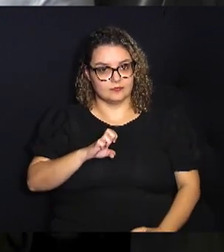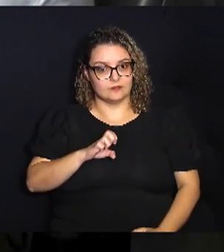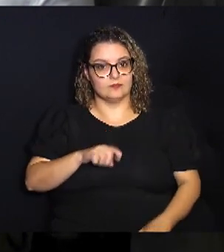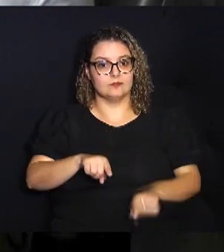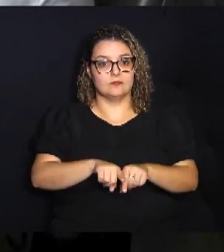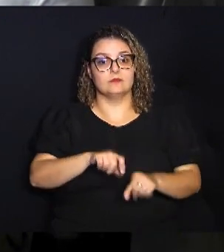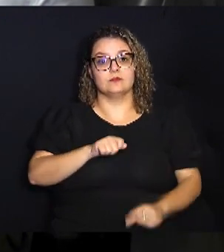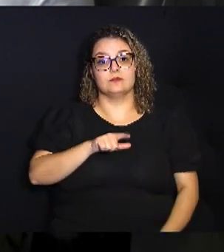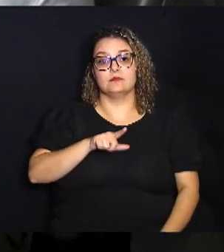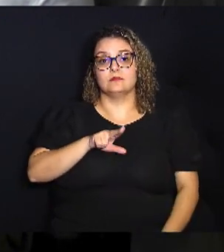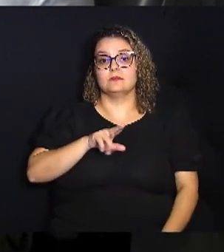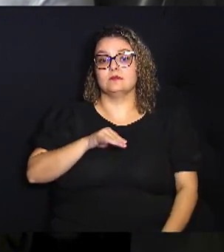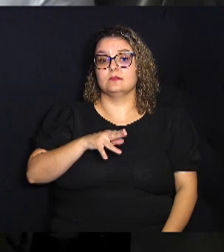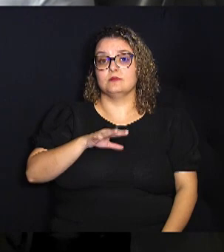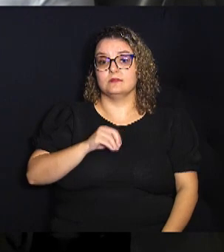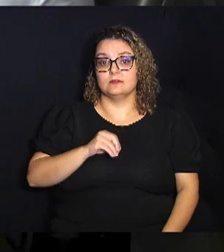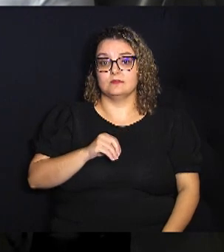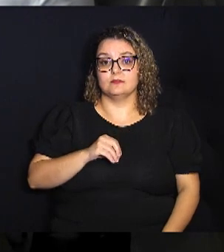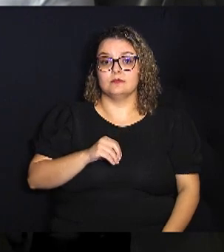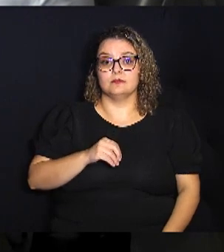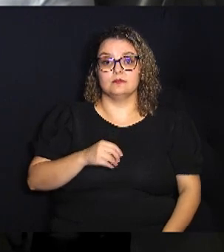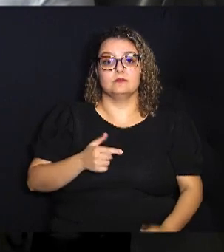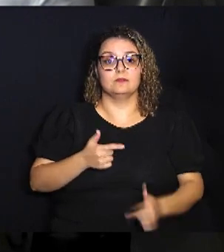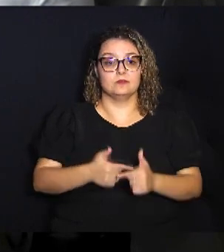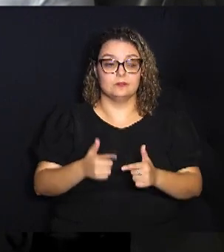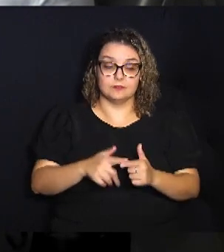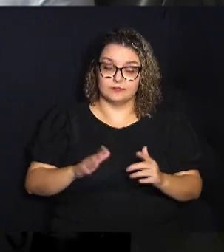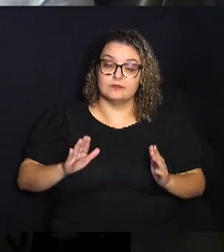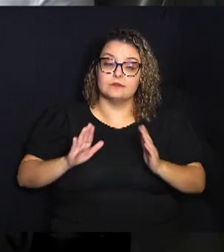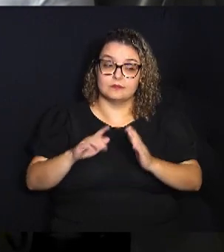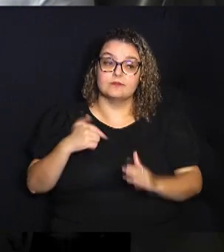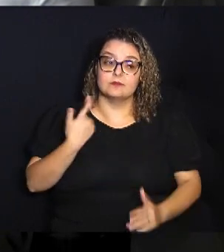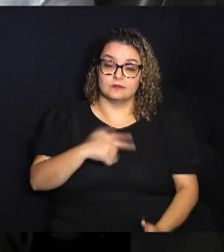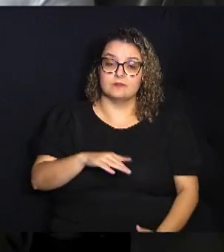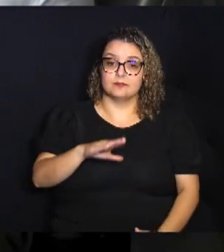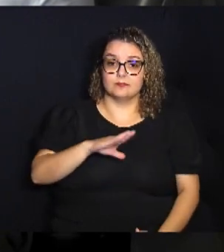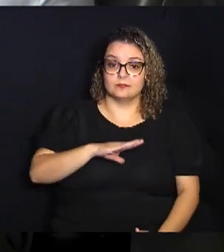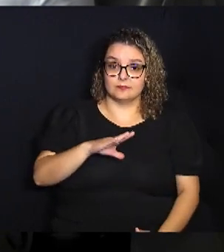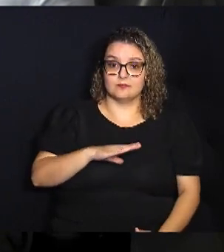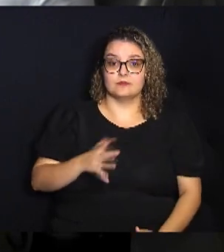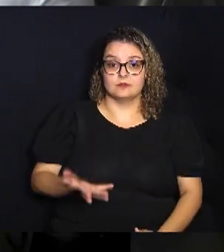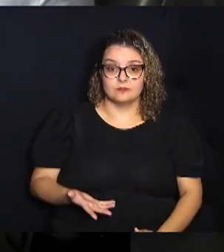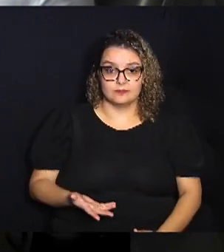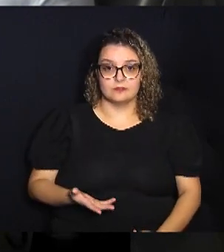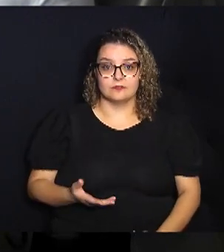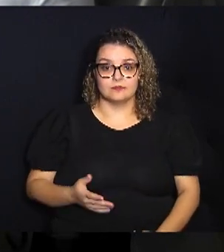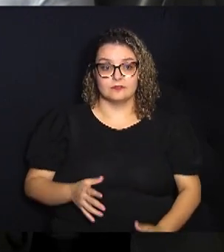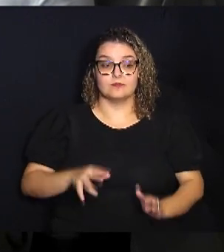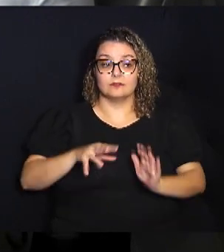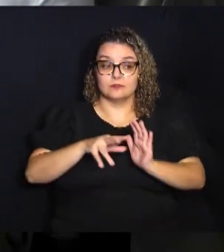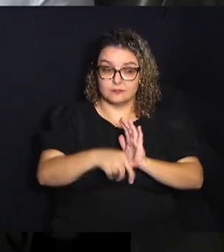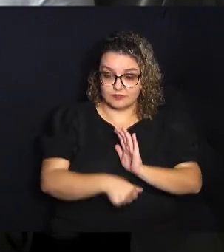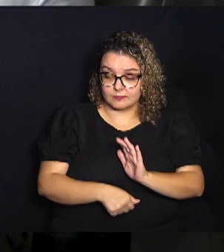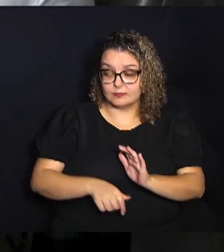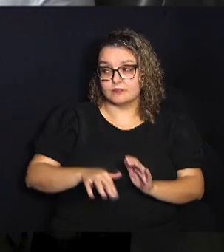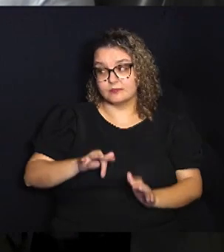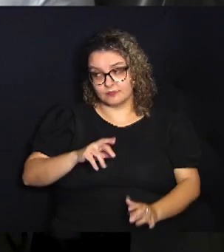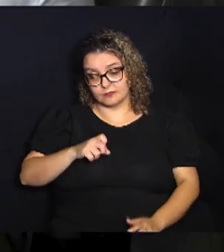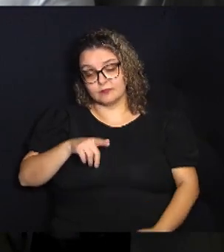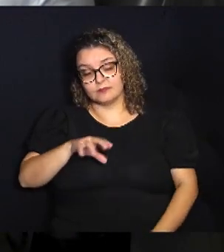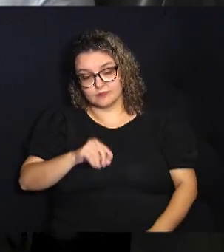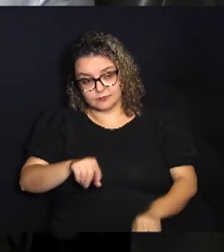alumínio, que é um problema que ainda é enfrentado na nossa cidade em relação a furtos e roubos desses produtos para